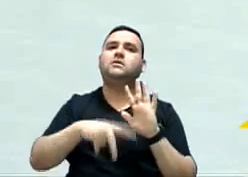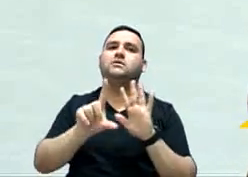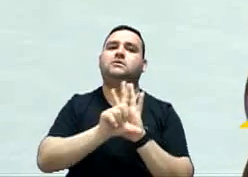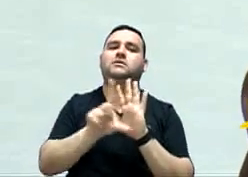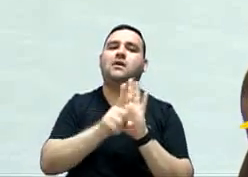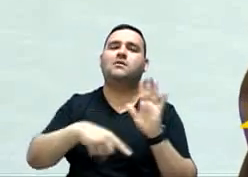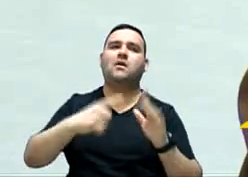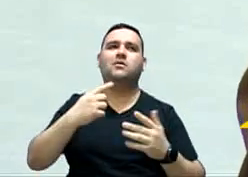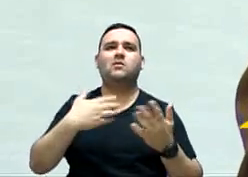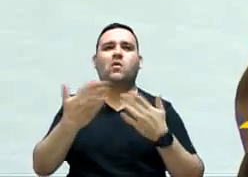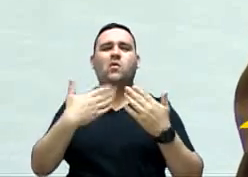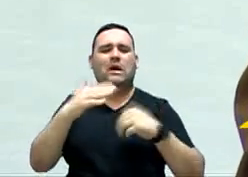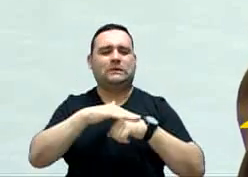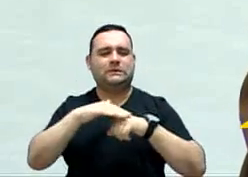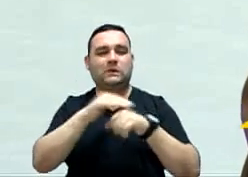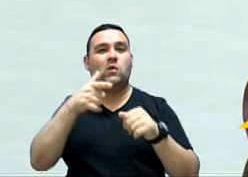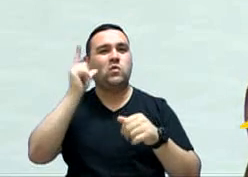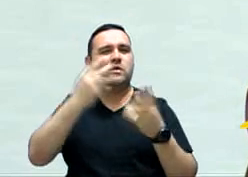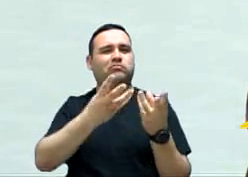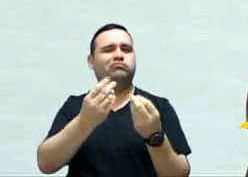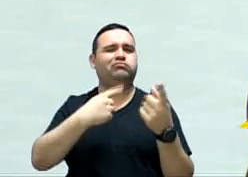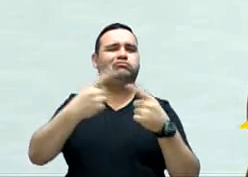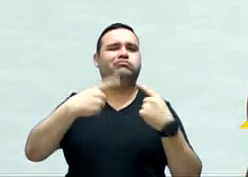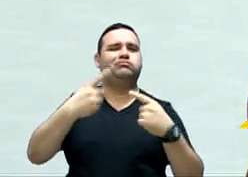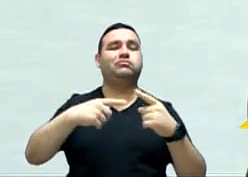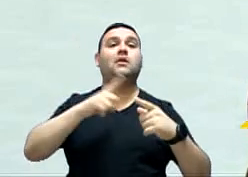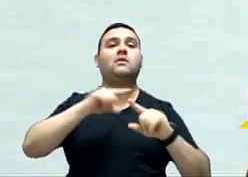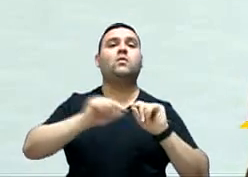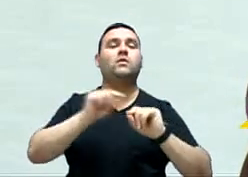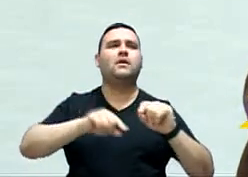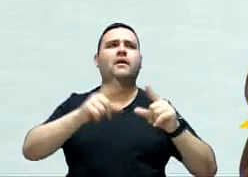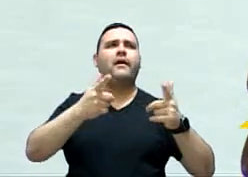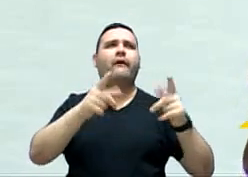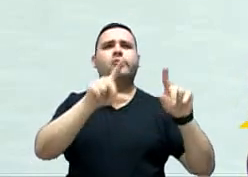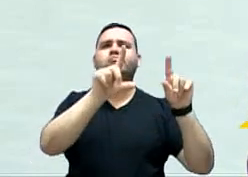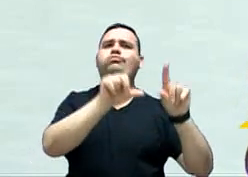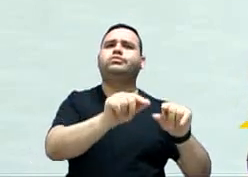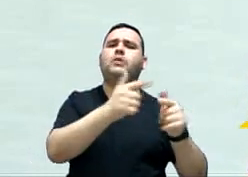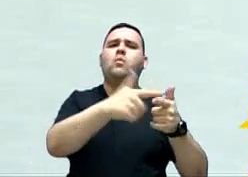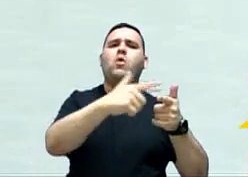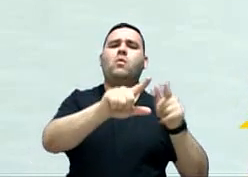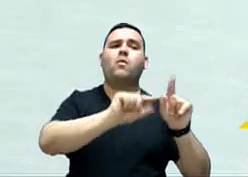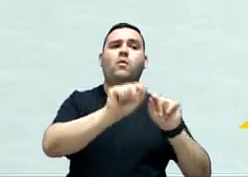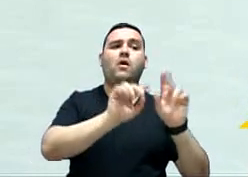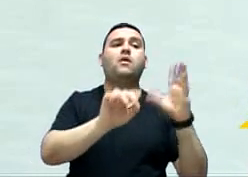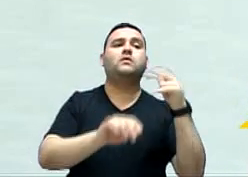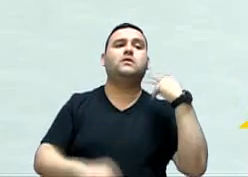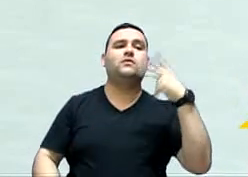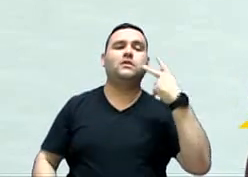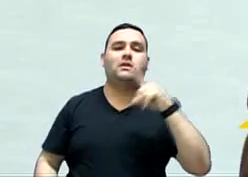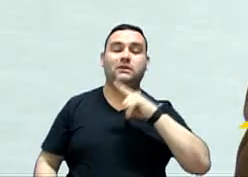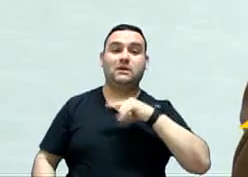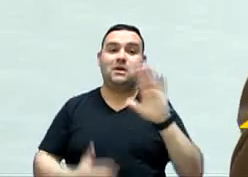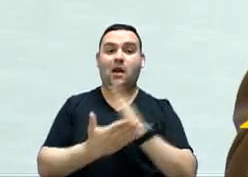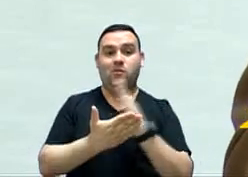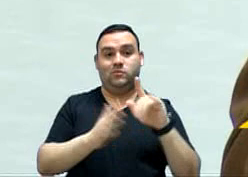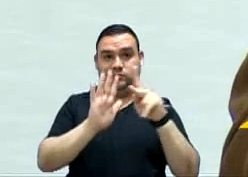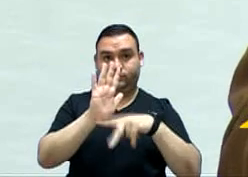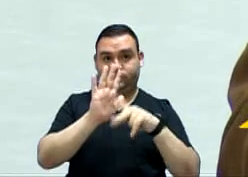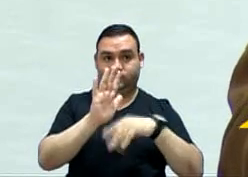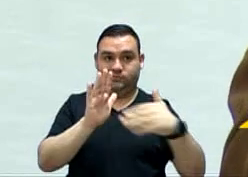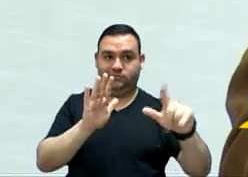acabou discutindo ontem bastante em relação a minimizar a situação dos vereadores perante alguns